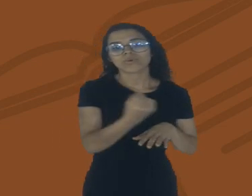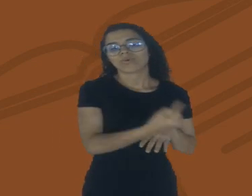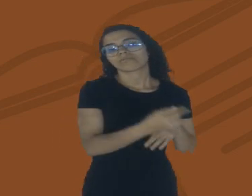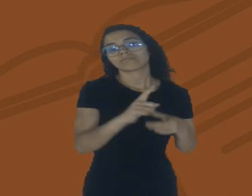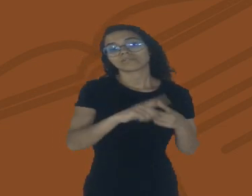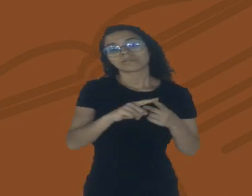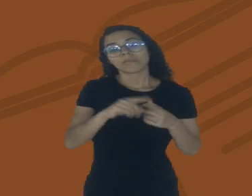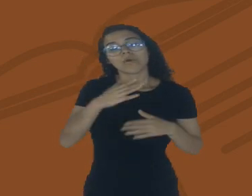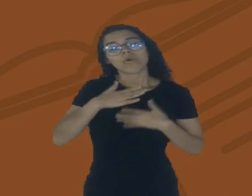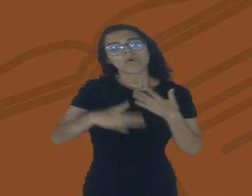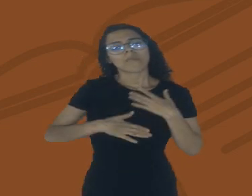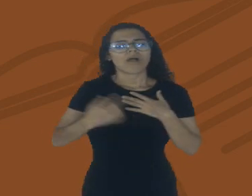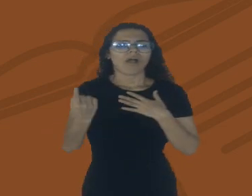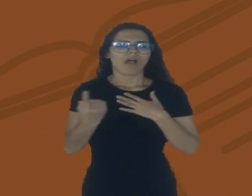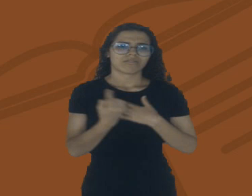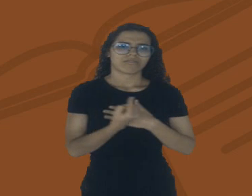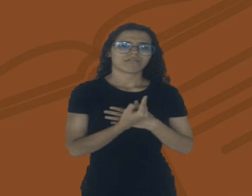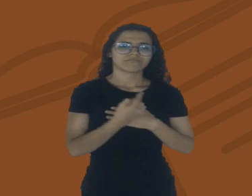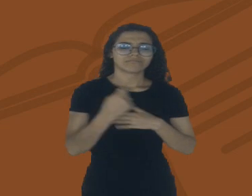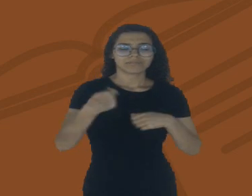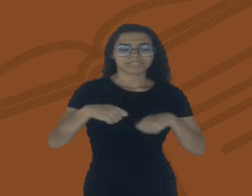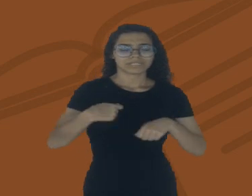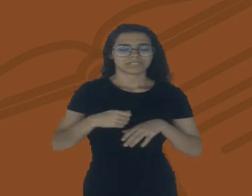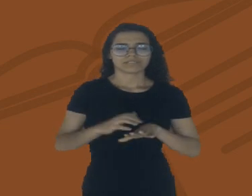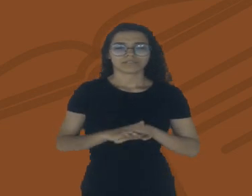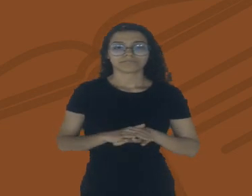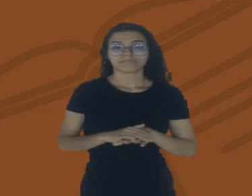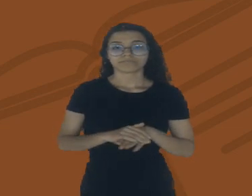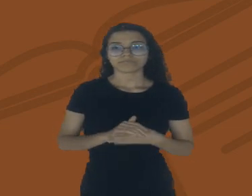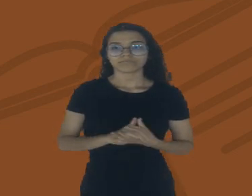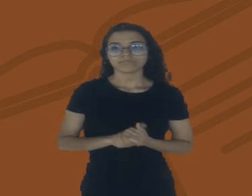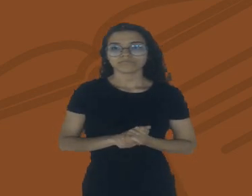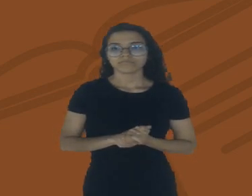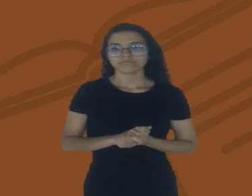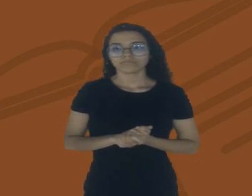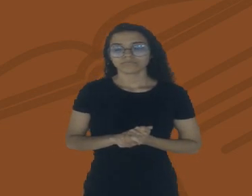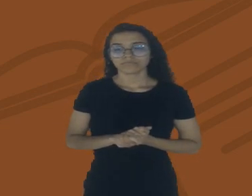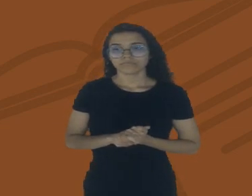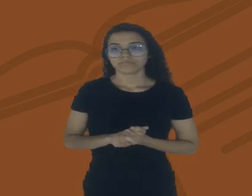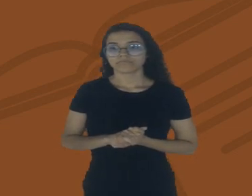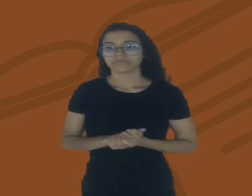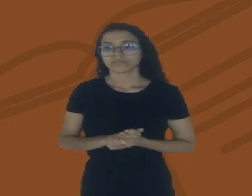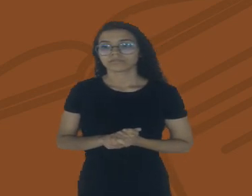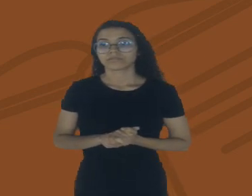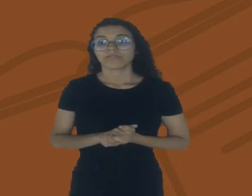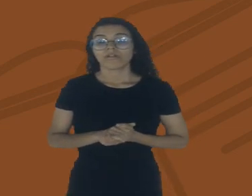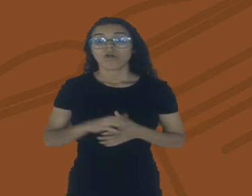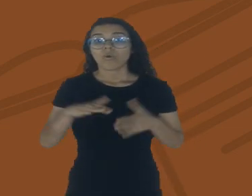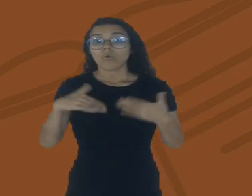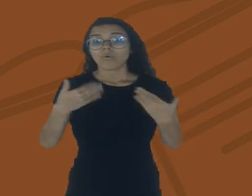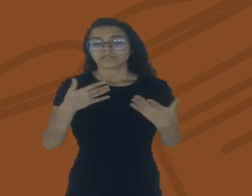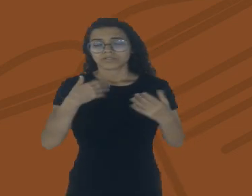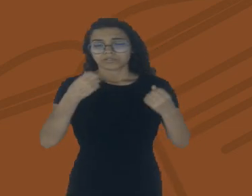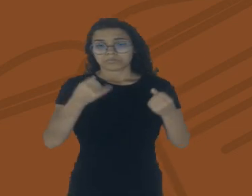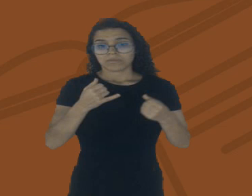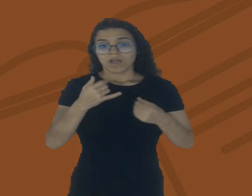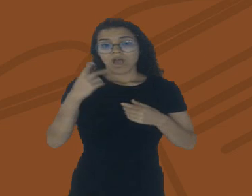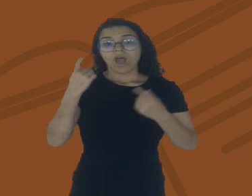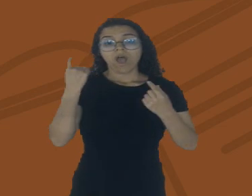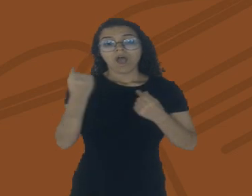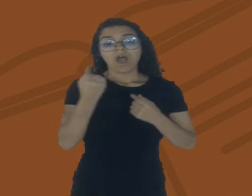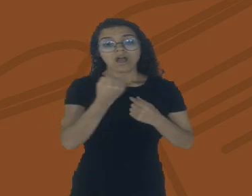com o indicado. Quando a gente fala isso em relação às necessidades de cada indivíduo, é que, por